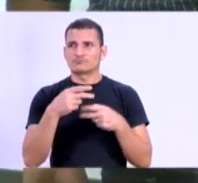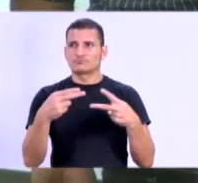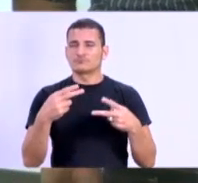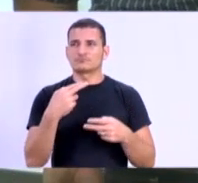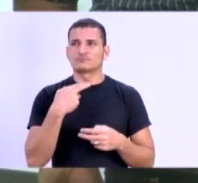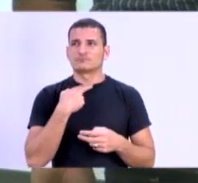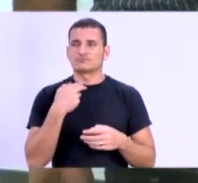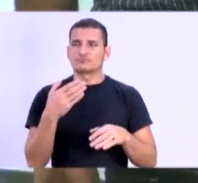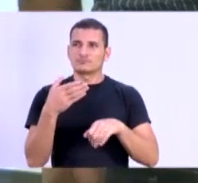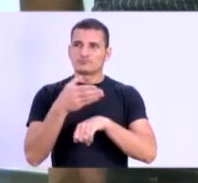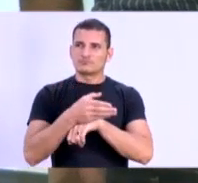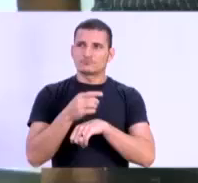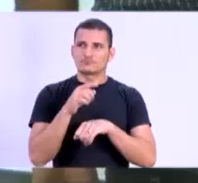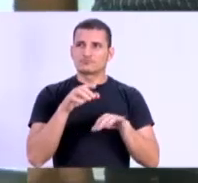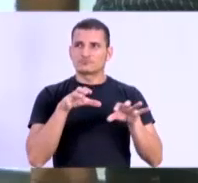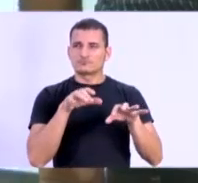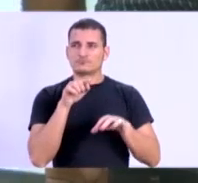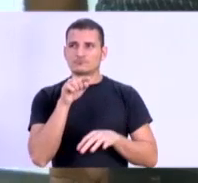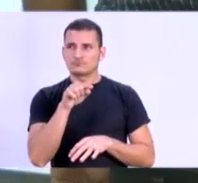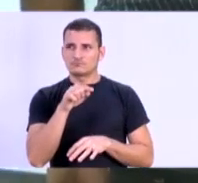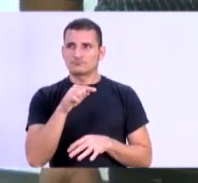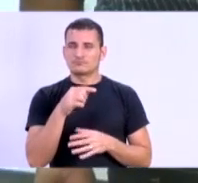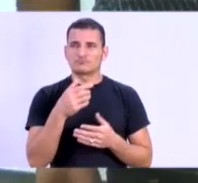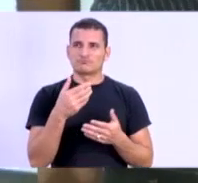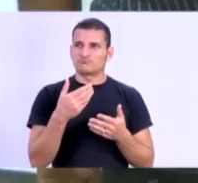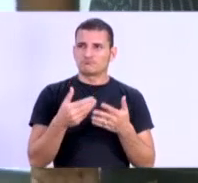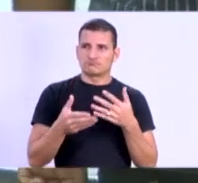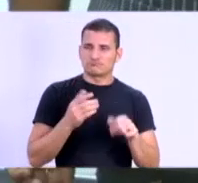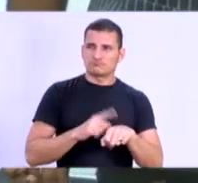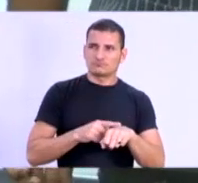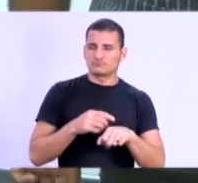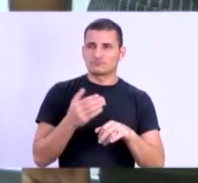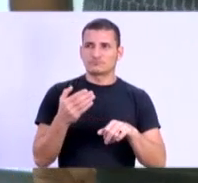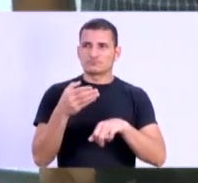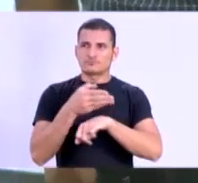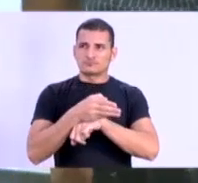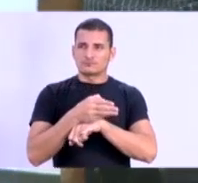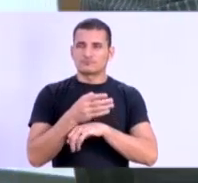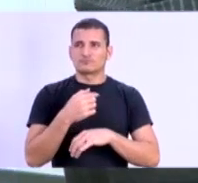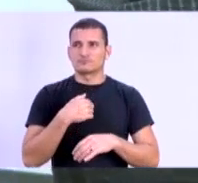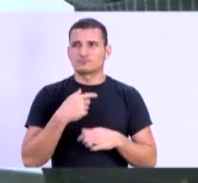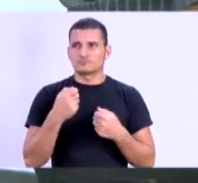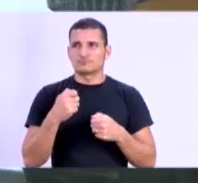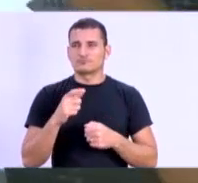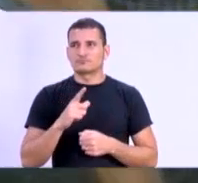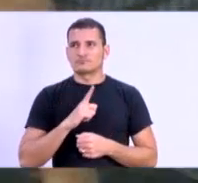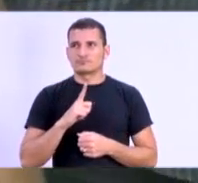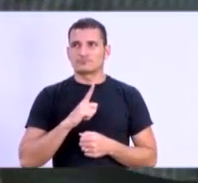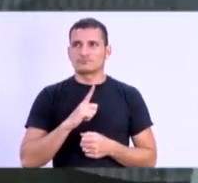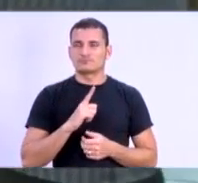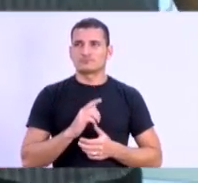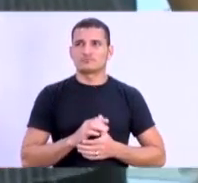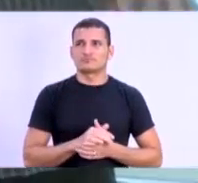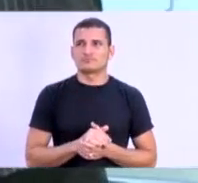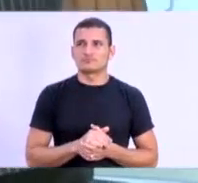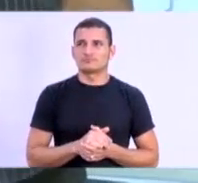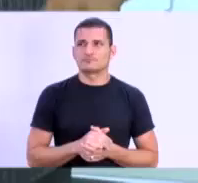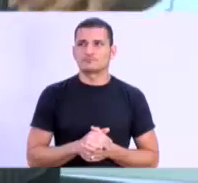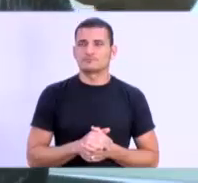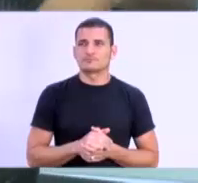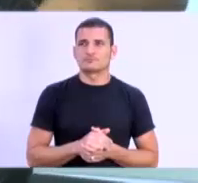acessar determinadas características aqui a qualquer momento. Para acessar, eu preciso ter